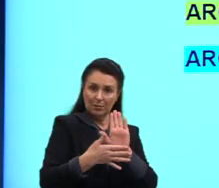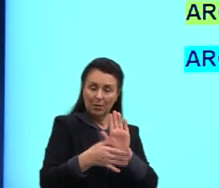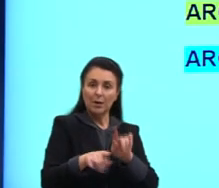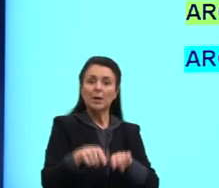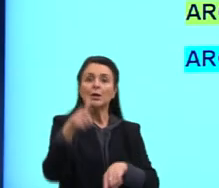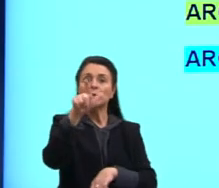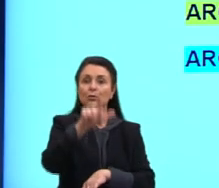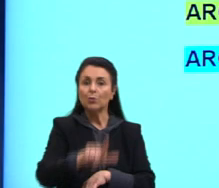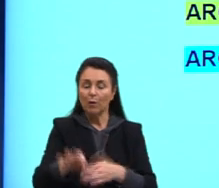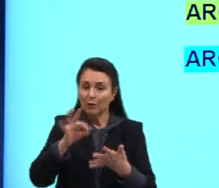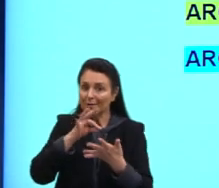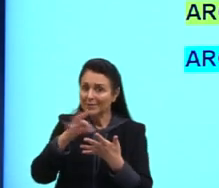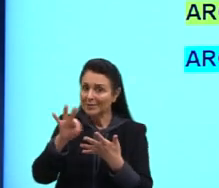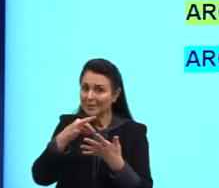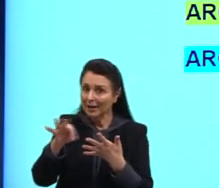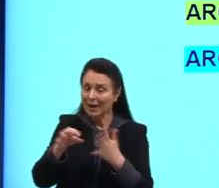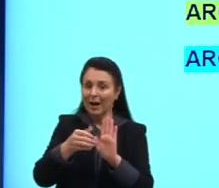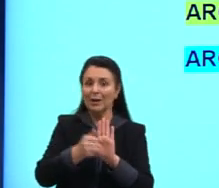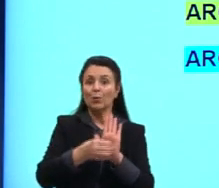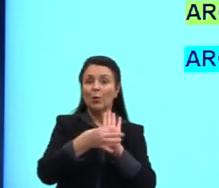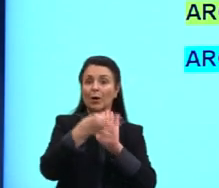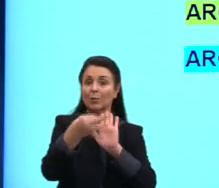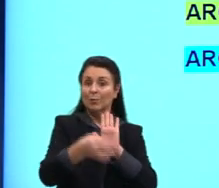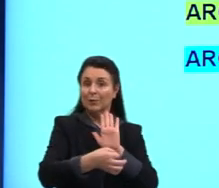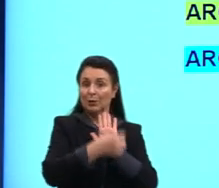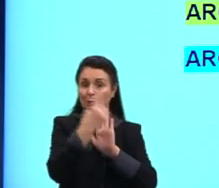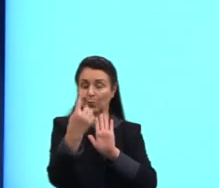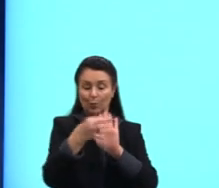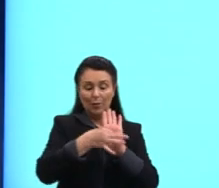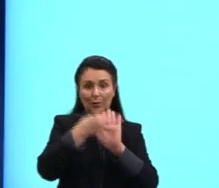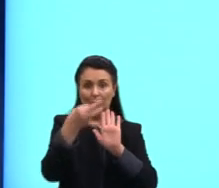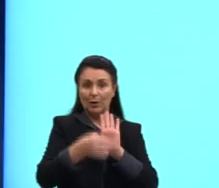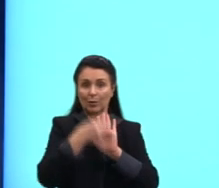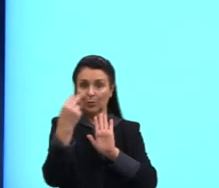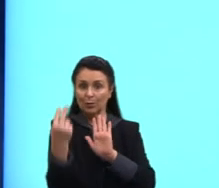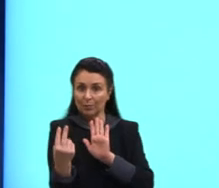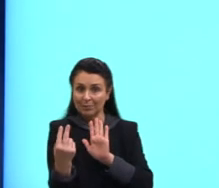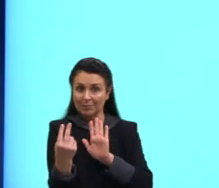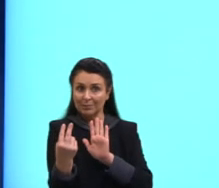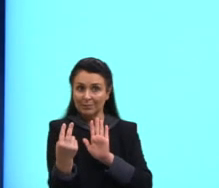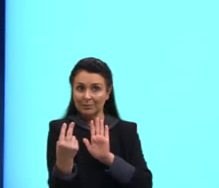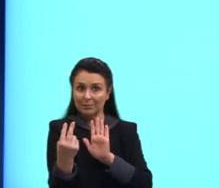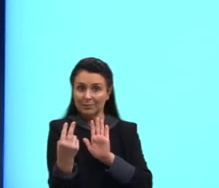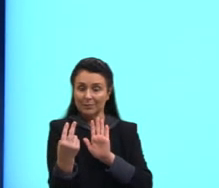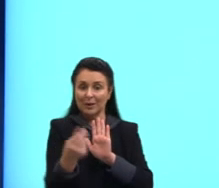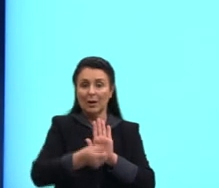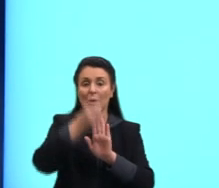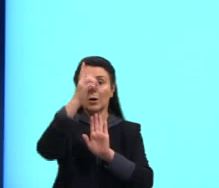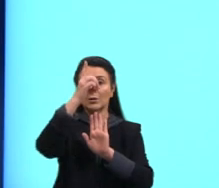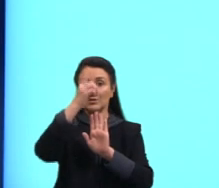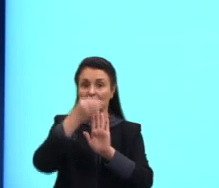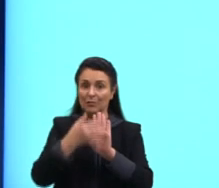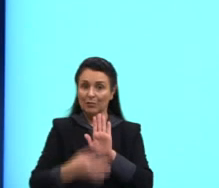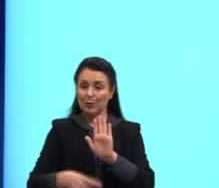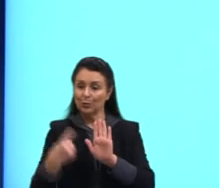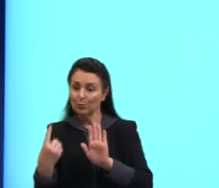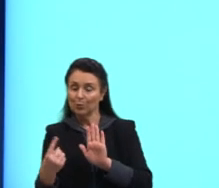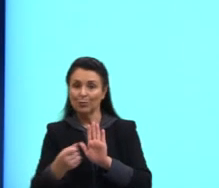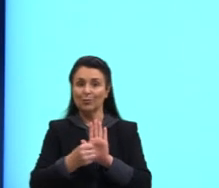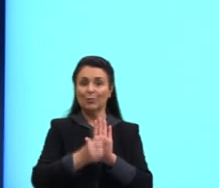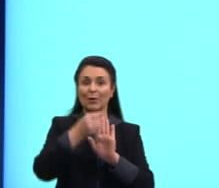mais uma vez está cada que argumento um argumento 2 o desenvolvimento um